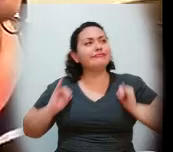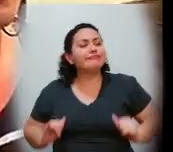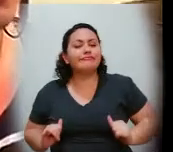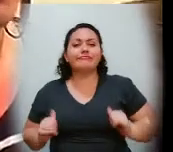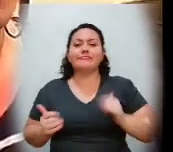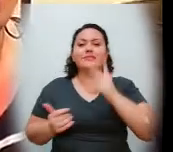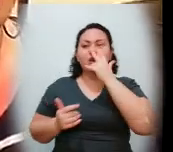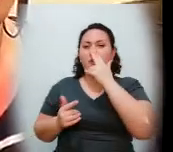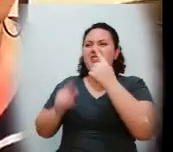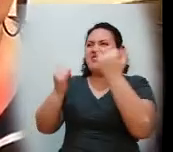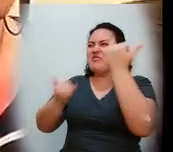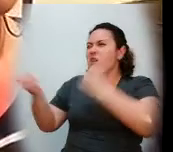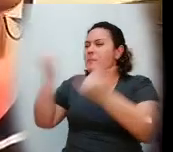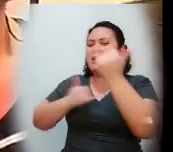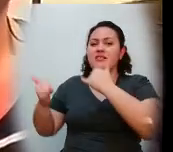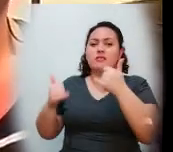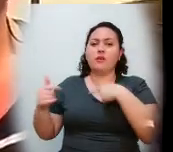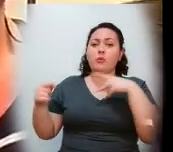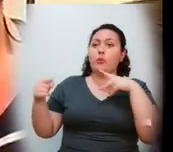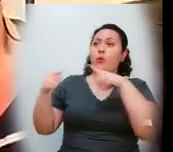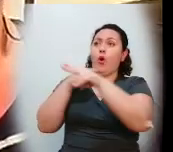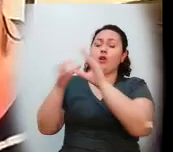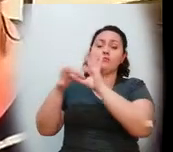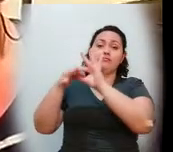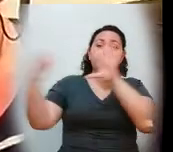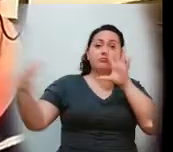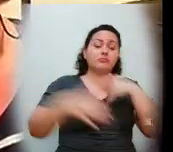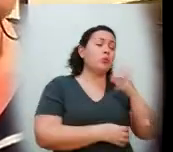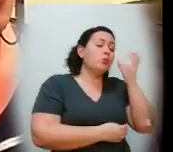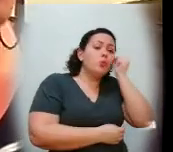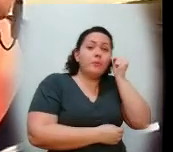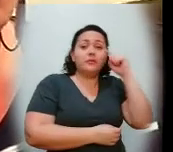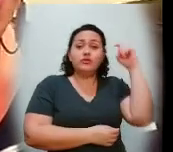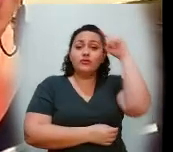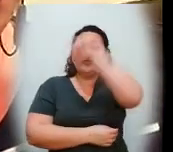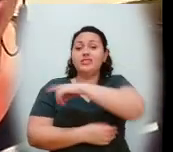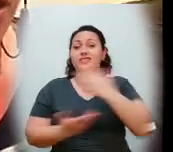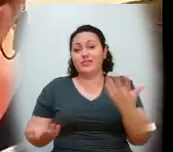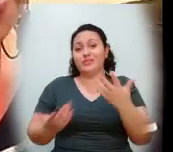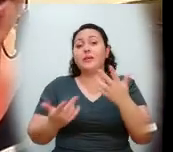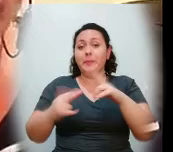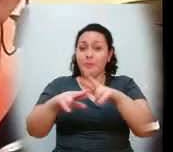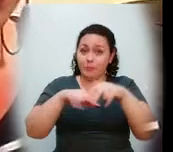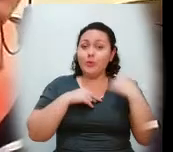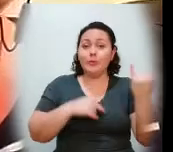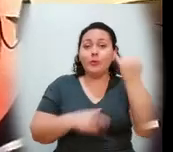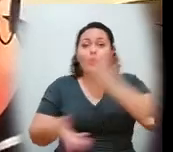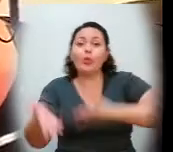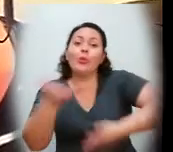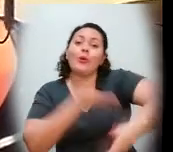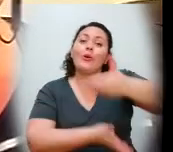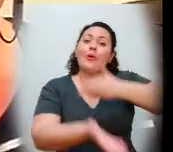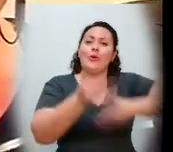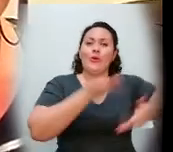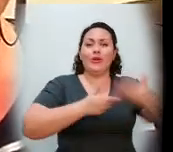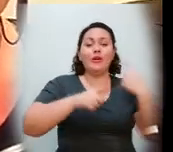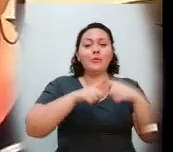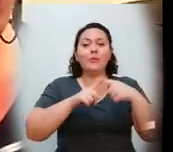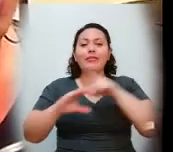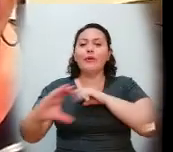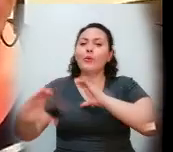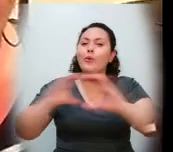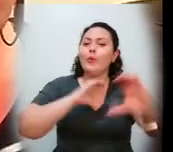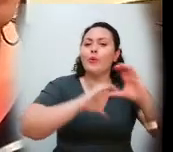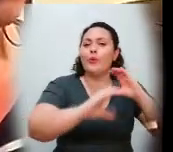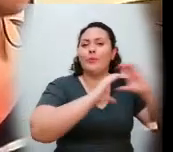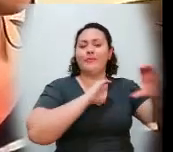uhum, todas essas notícias, né? Então, quando a gente uhum, consegue compartilhar e fazer essas trocas, fica uma comunicação mais fluida no sentido